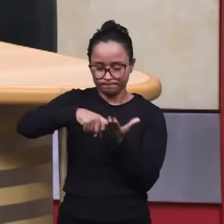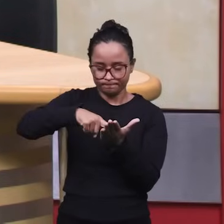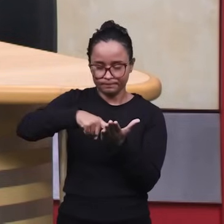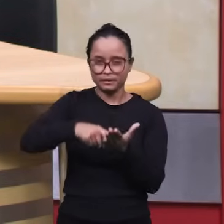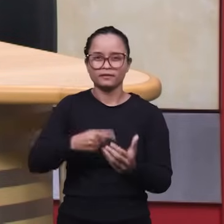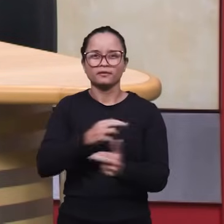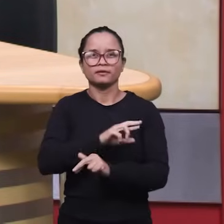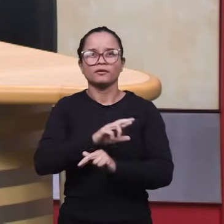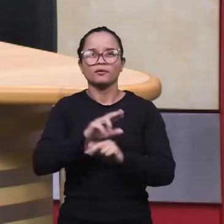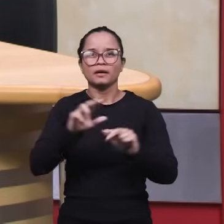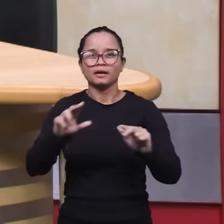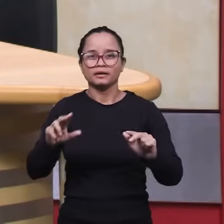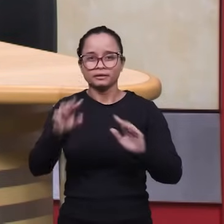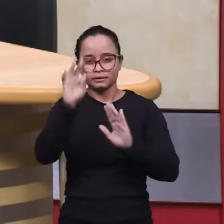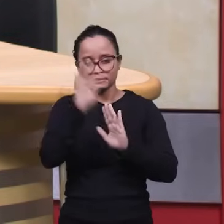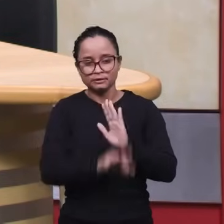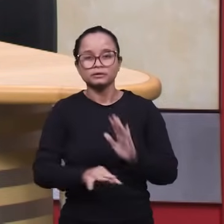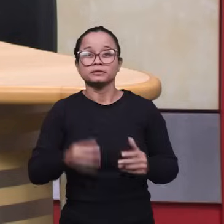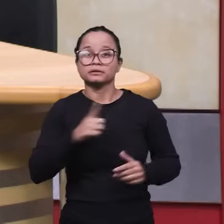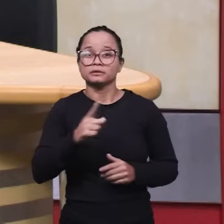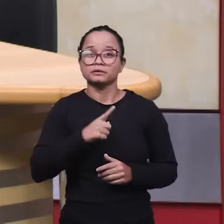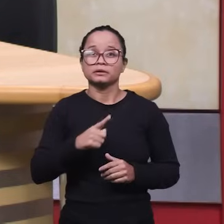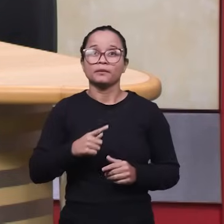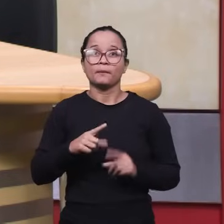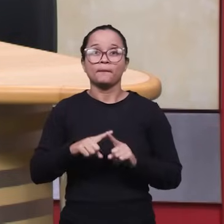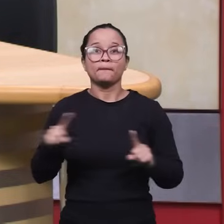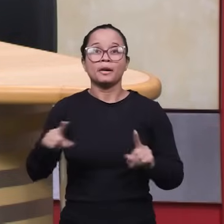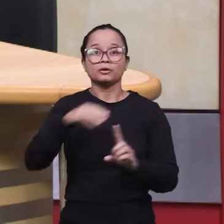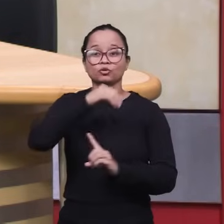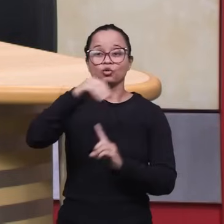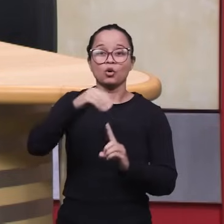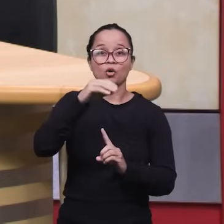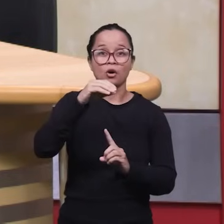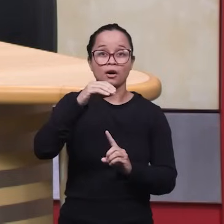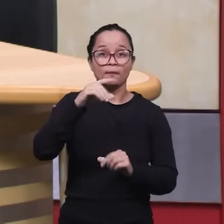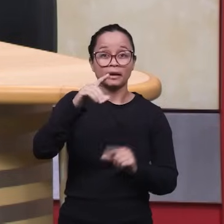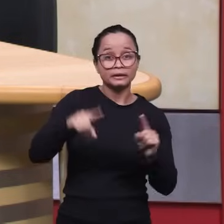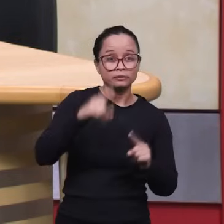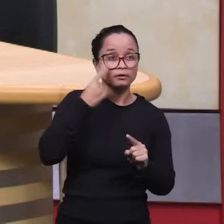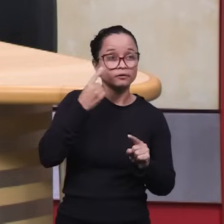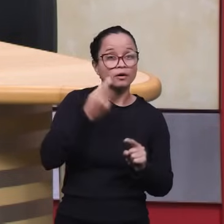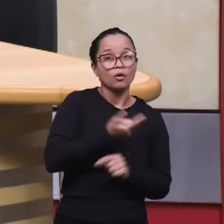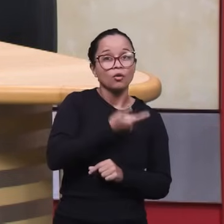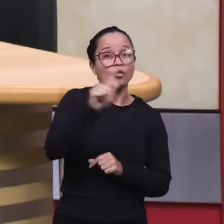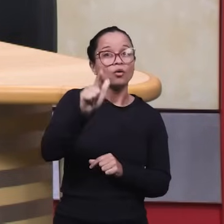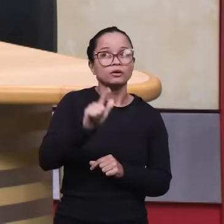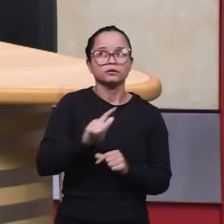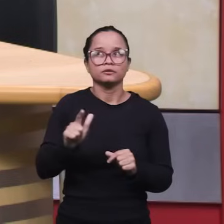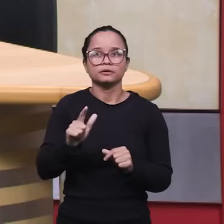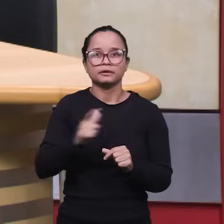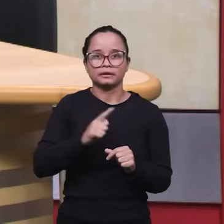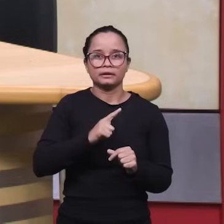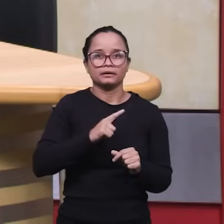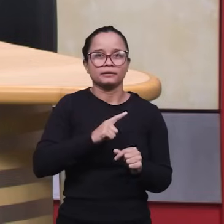dedo, são tantas maravilhosas experiências que nós temos. O recurso era outro do ponto de vista físico, mas o